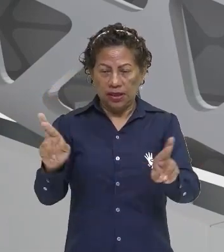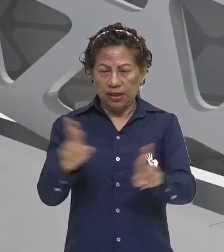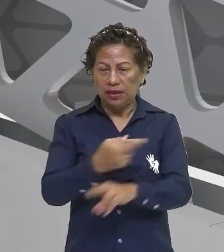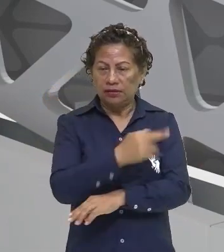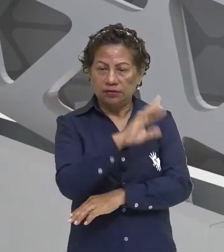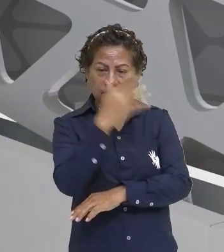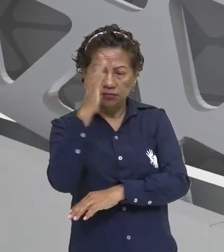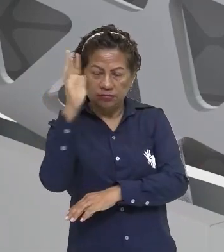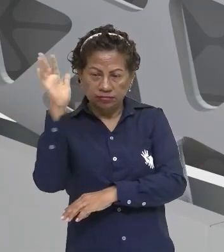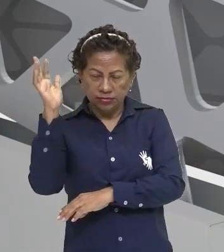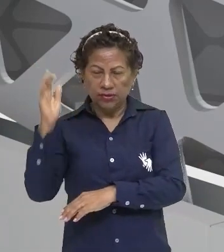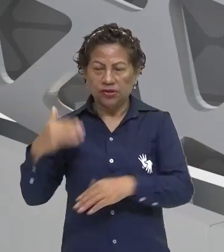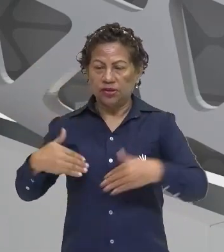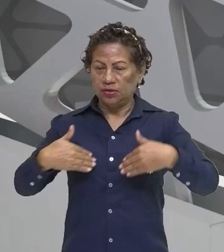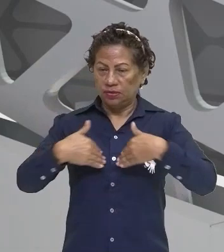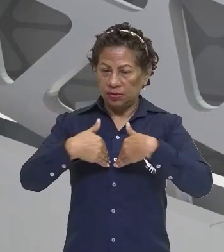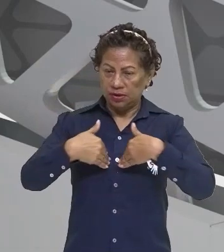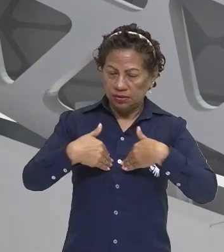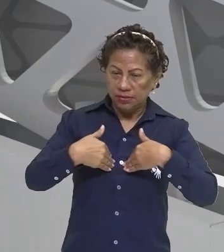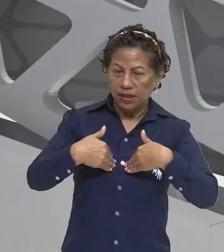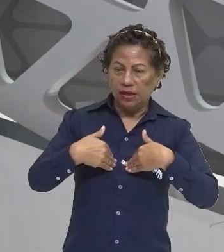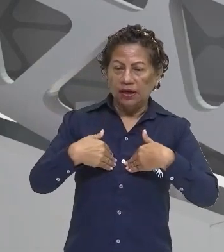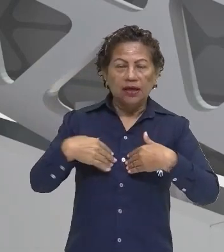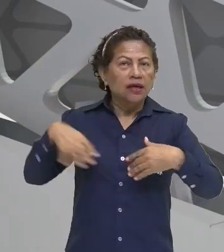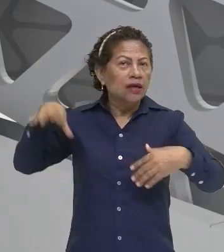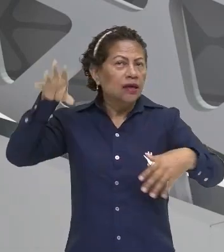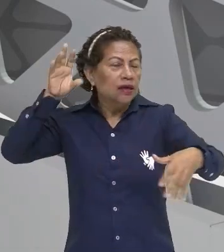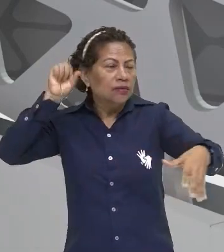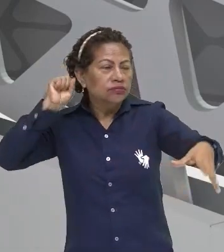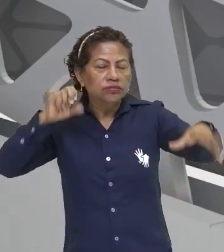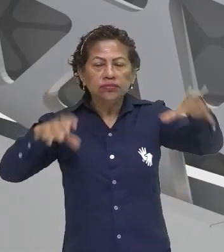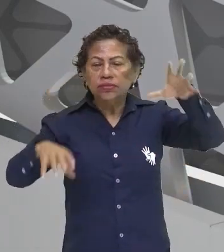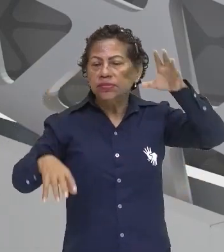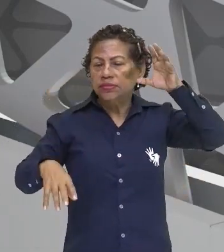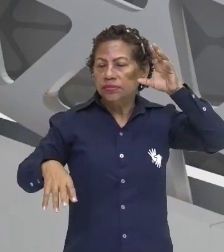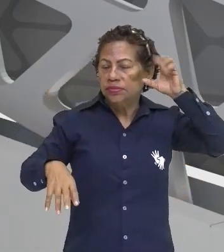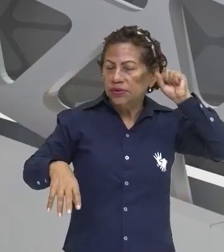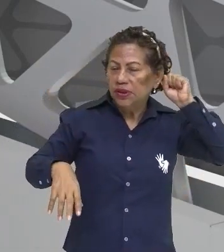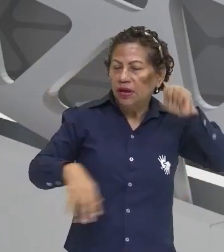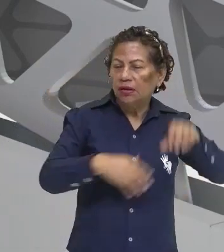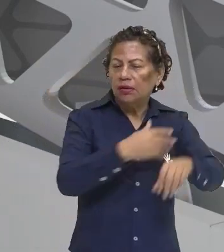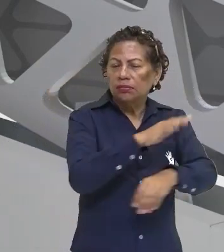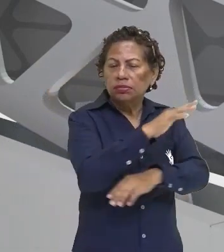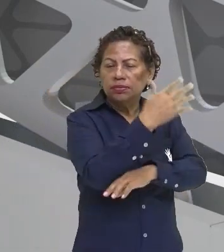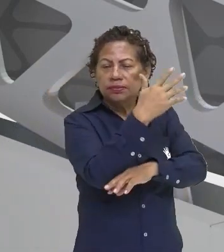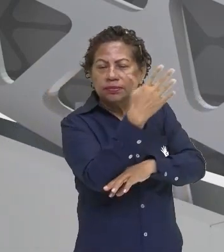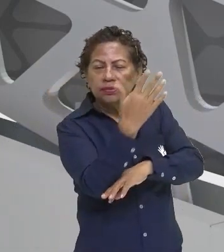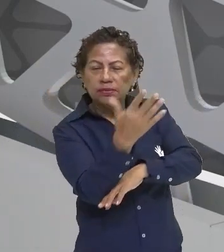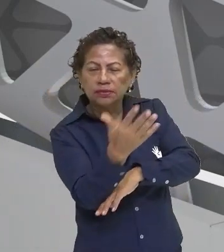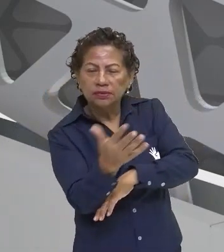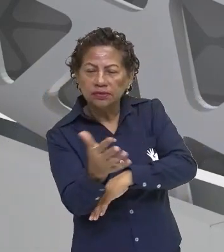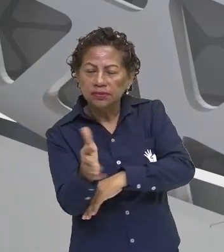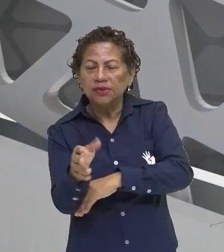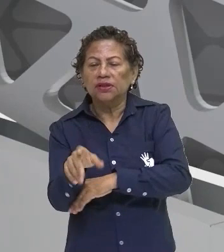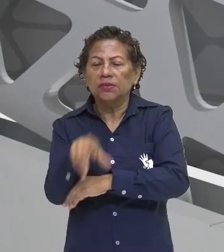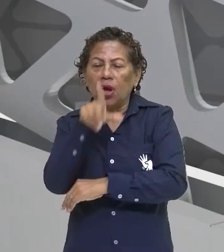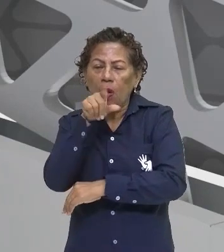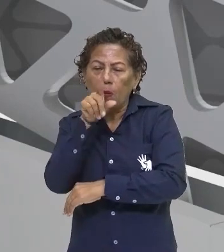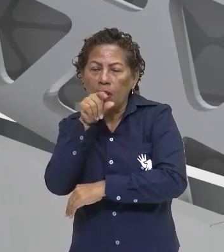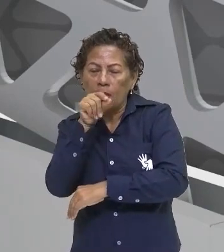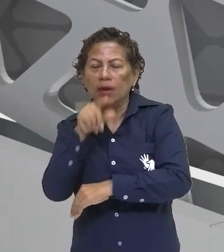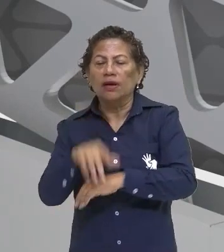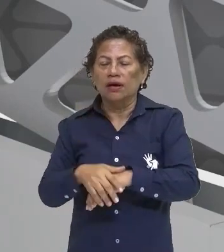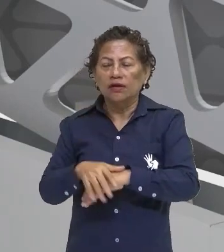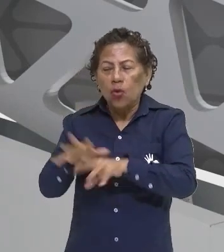flora brasileira, com os sons, os movimentos dos animais, o balançar das árvores, o canto dos pássaros.